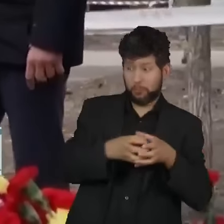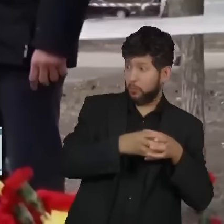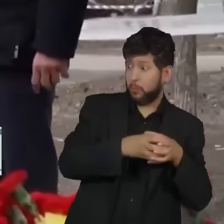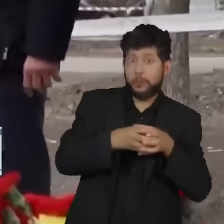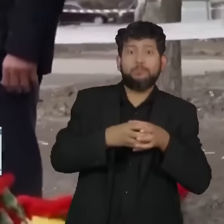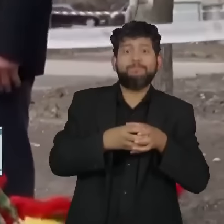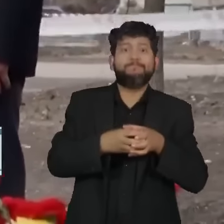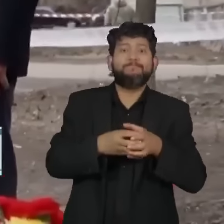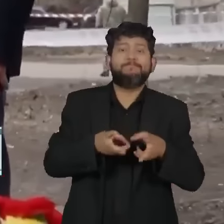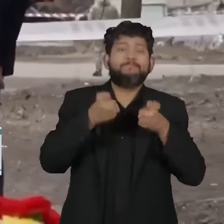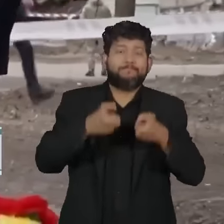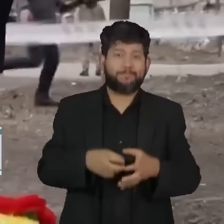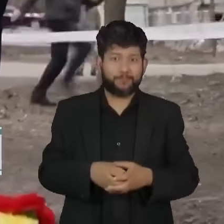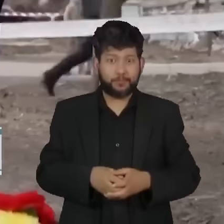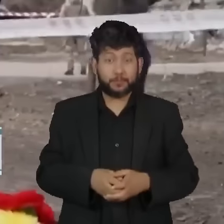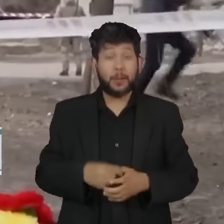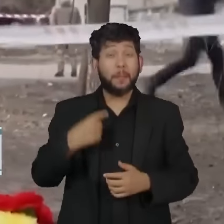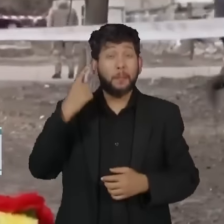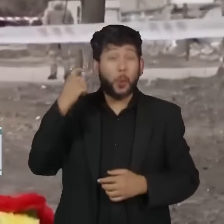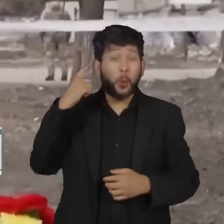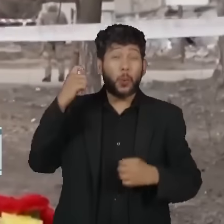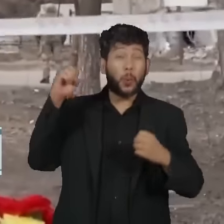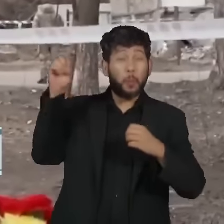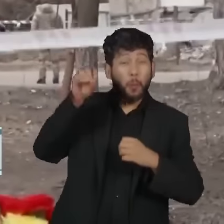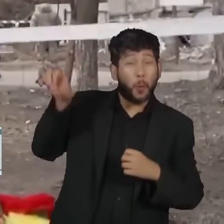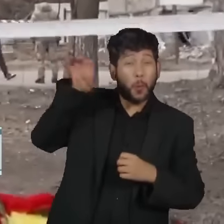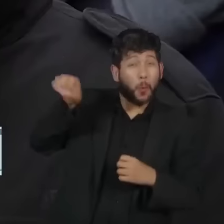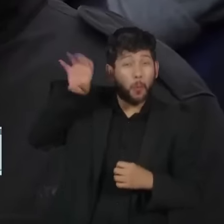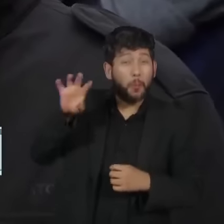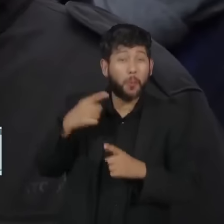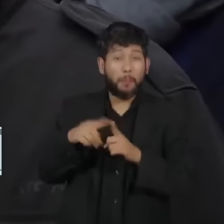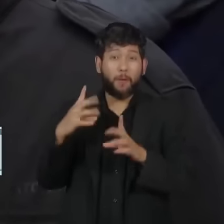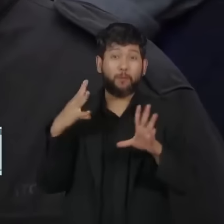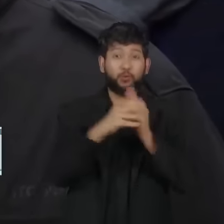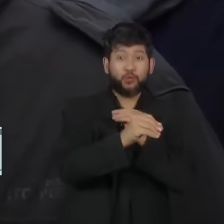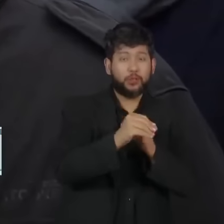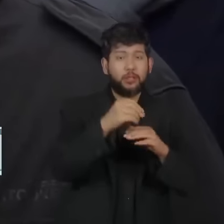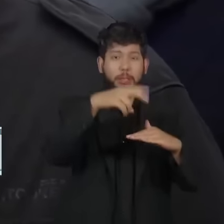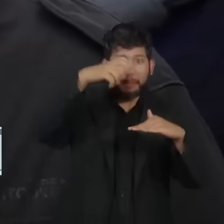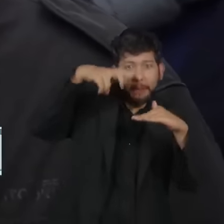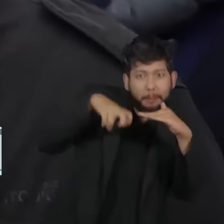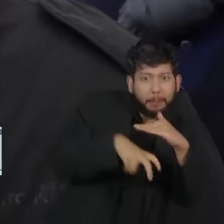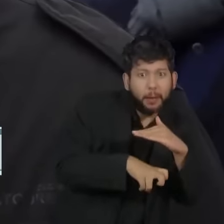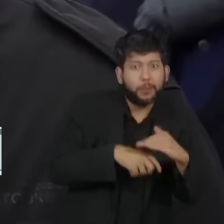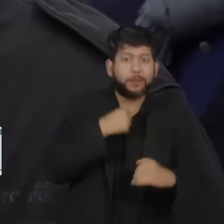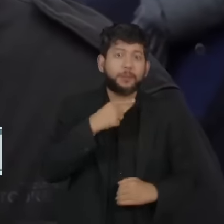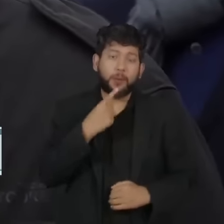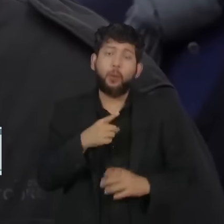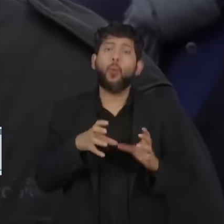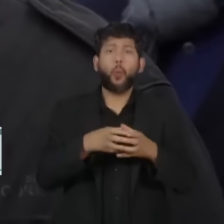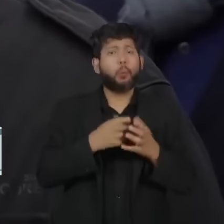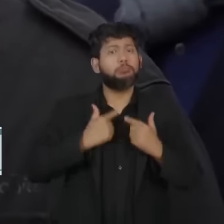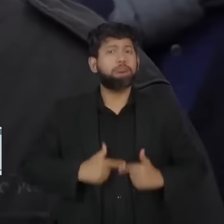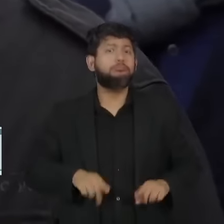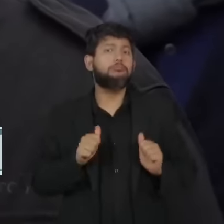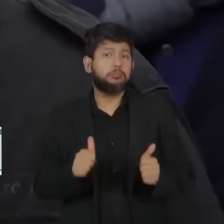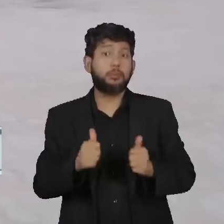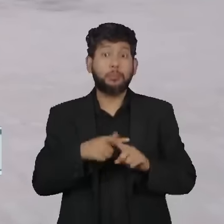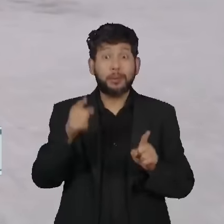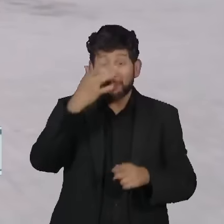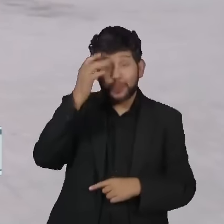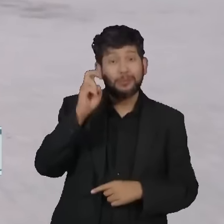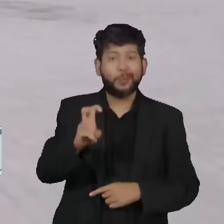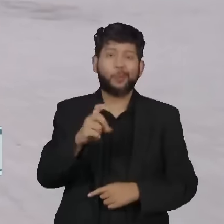As autoridades ouviram a sirene, mas não houve tempo de fugir para um abrigo. O grupo saiu ileso, mas 5 moradores de Odessa